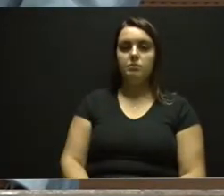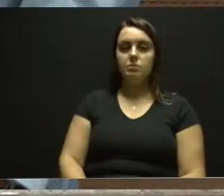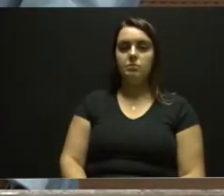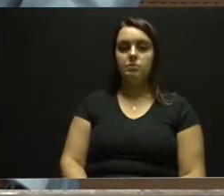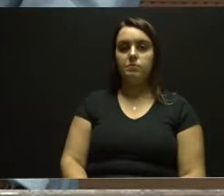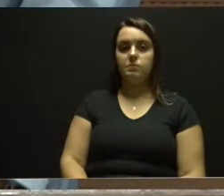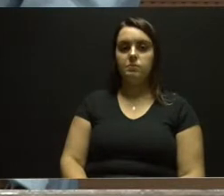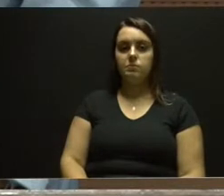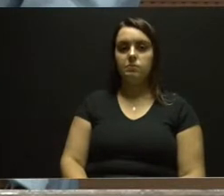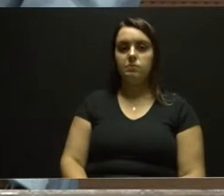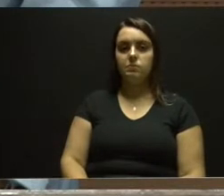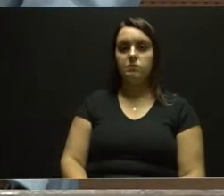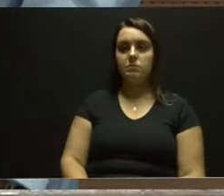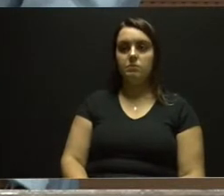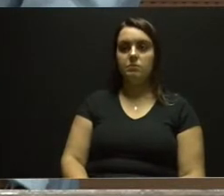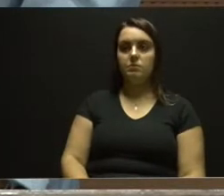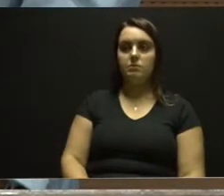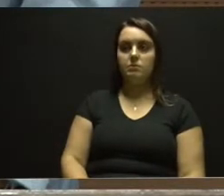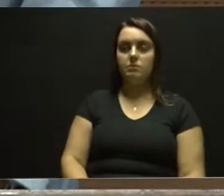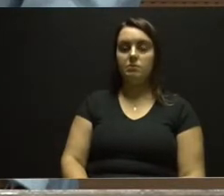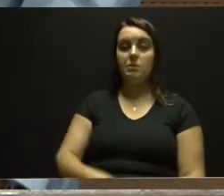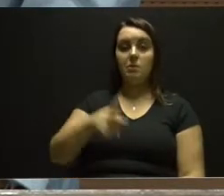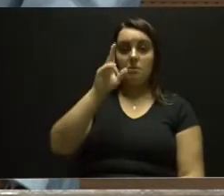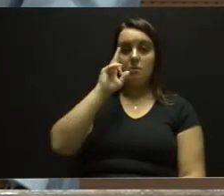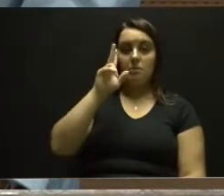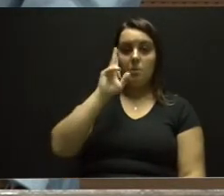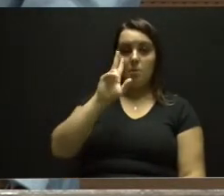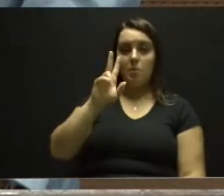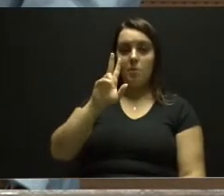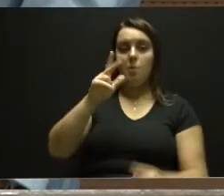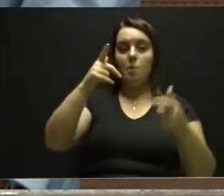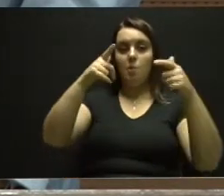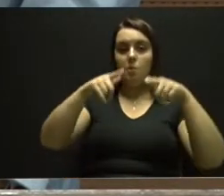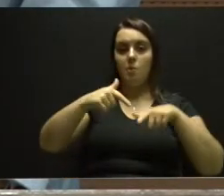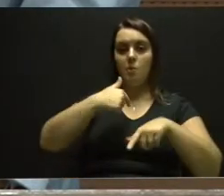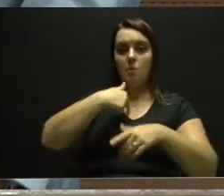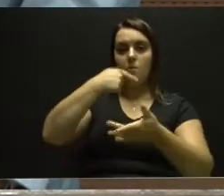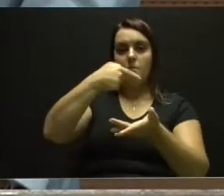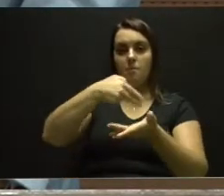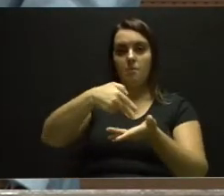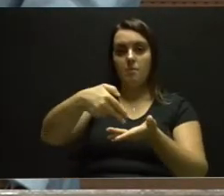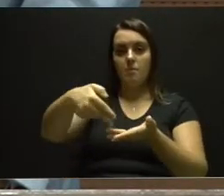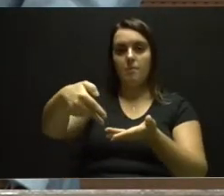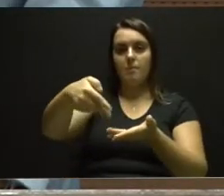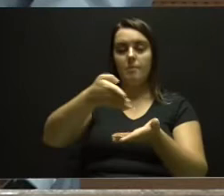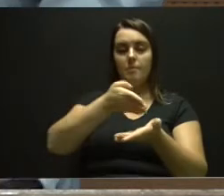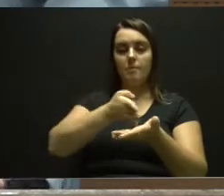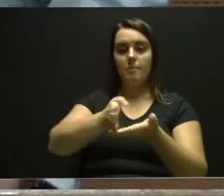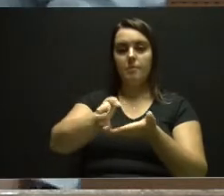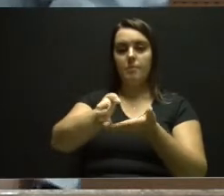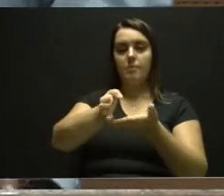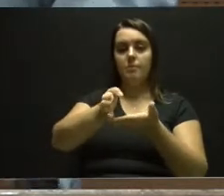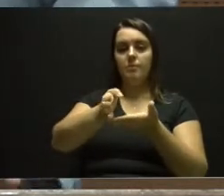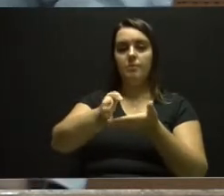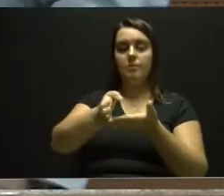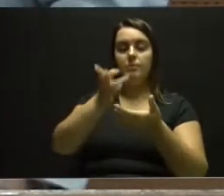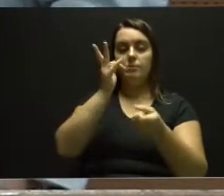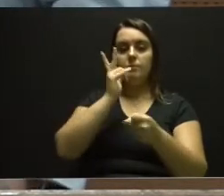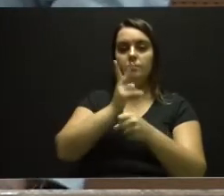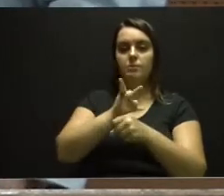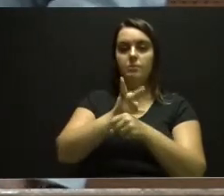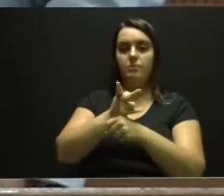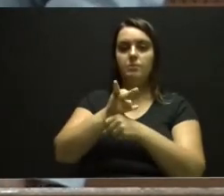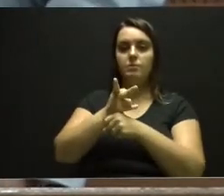queria falar isso onde eu estive por onde eu passei eu sempre procurei